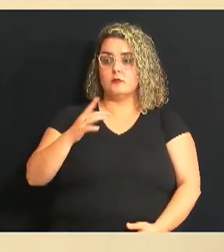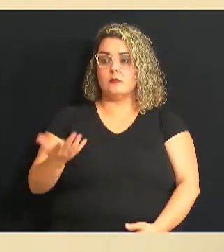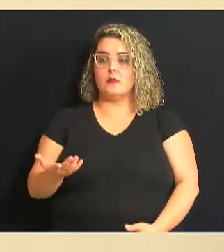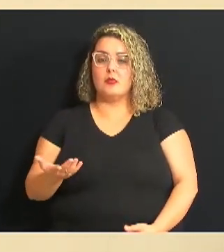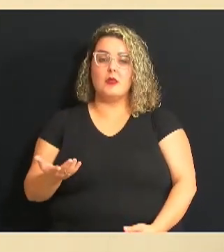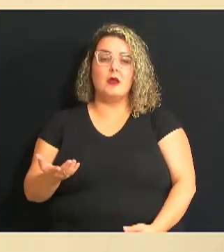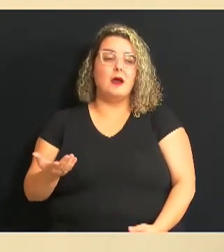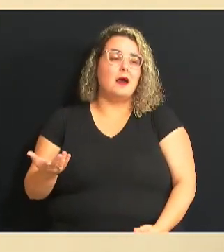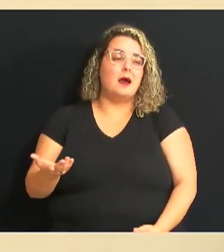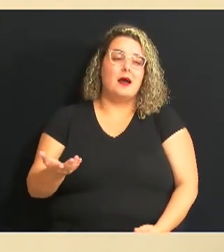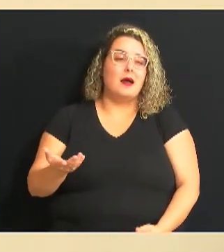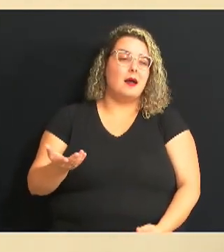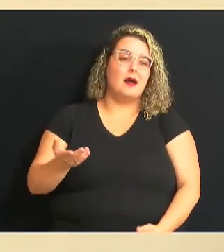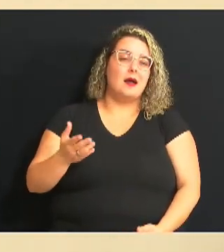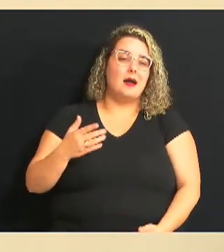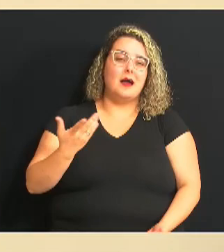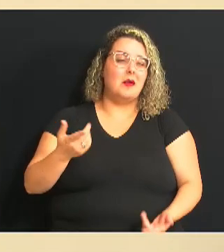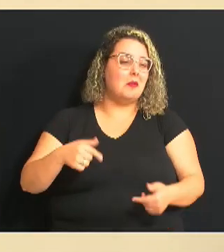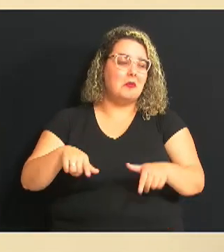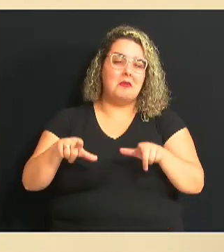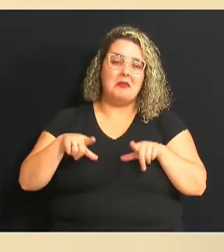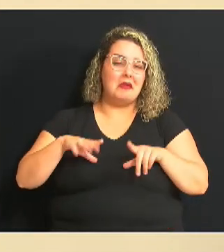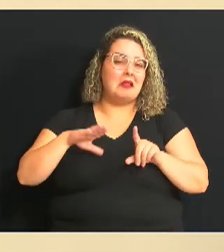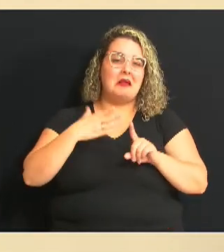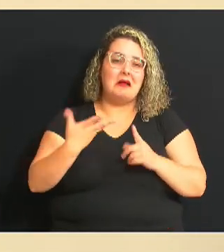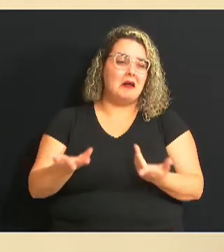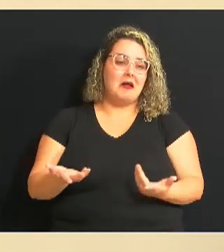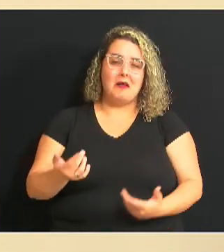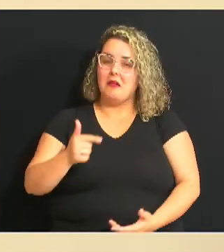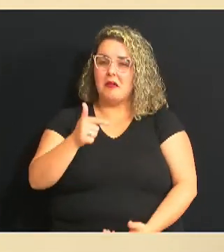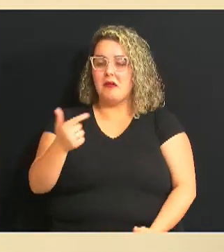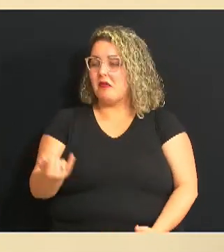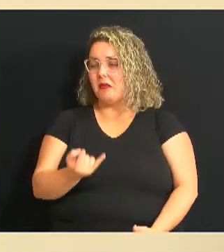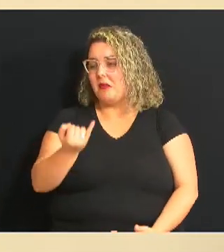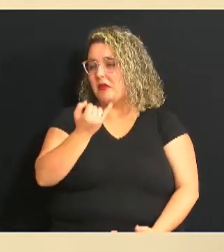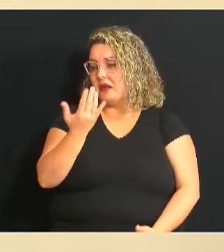ou subestimar, ou não dar muita importância, mas